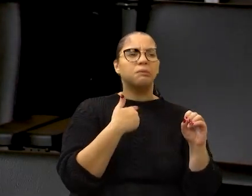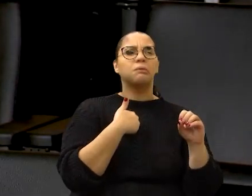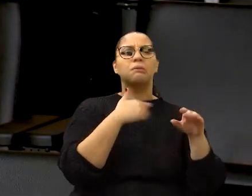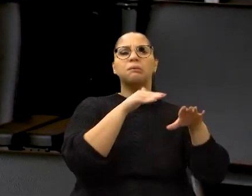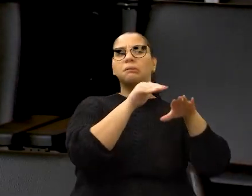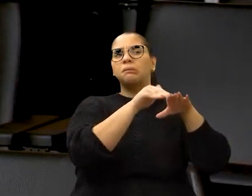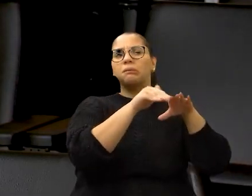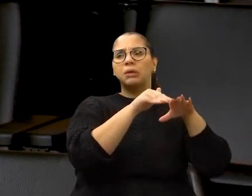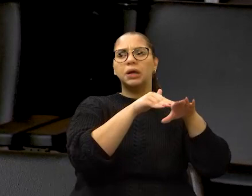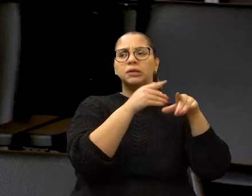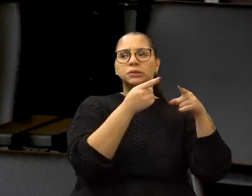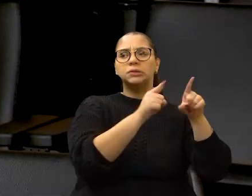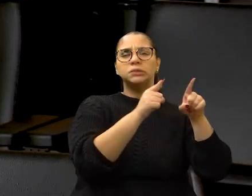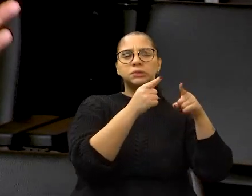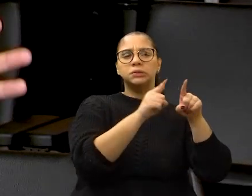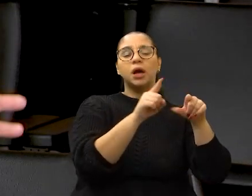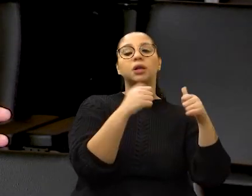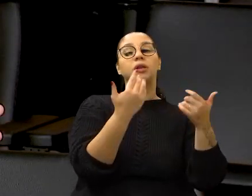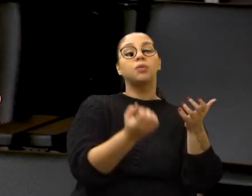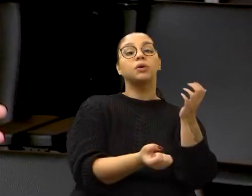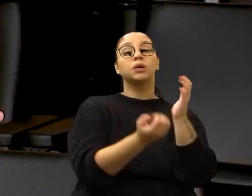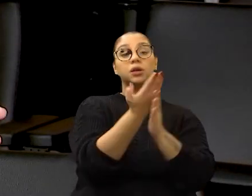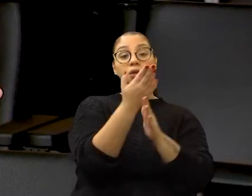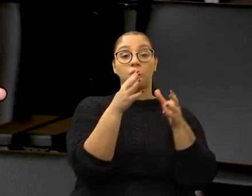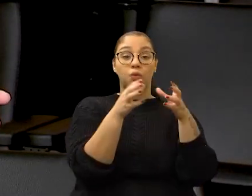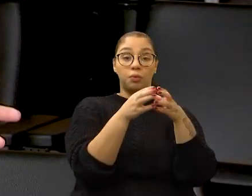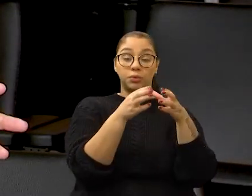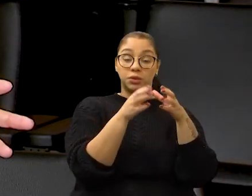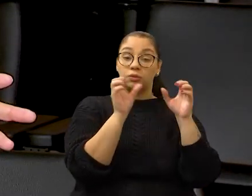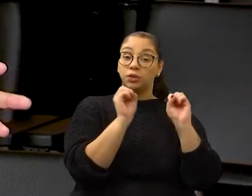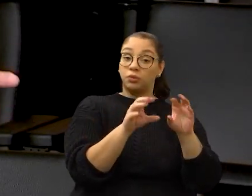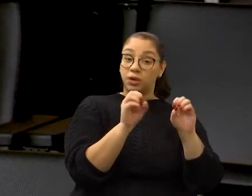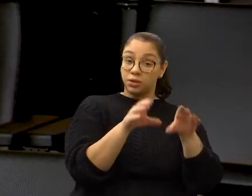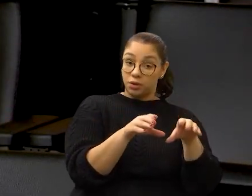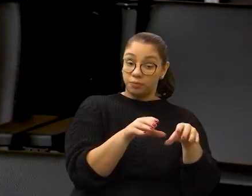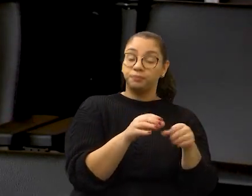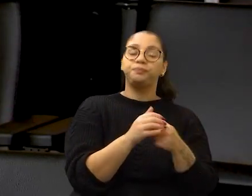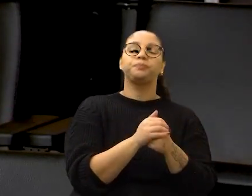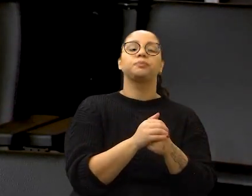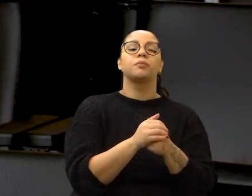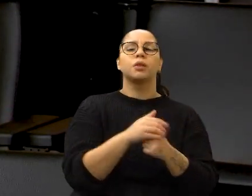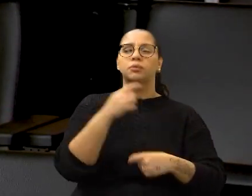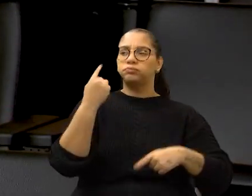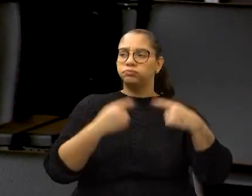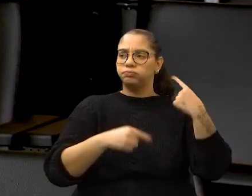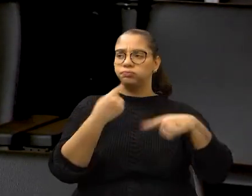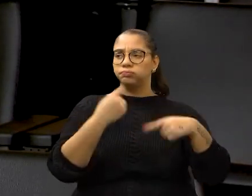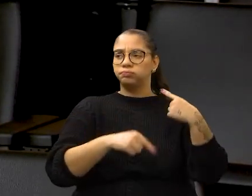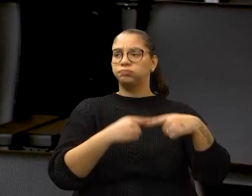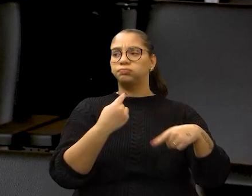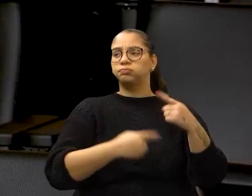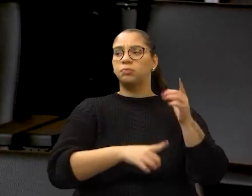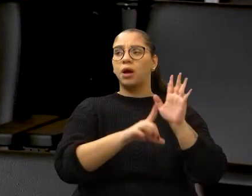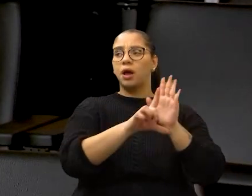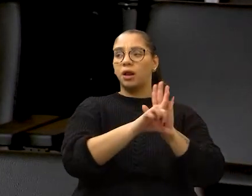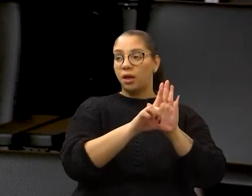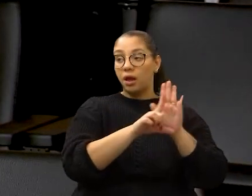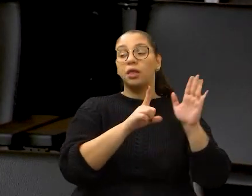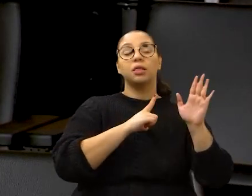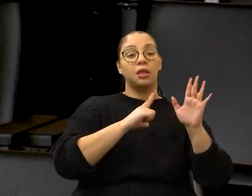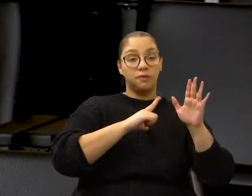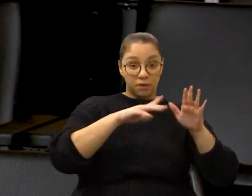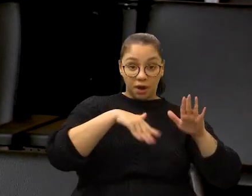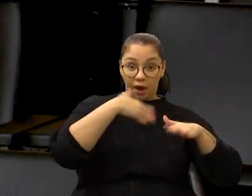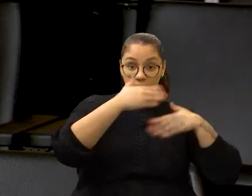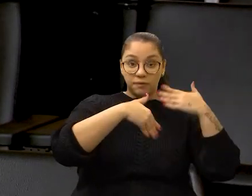questionei, fui provocando até que se formou uma comissão da educação para discutir a lei,